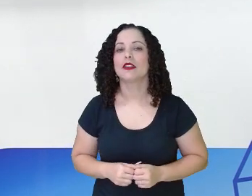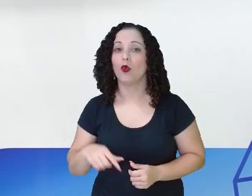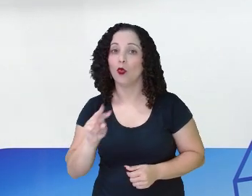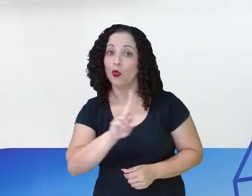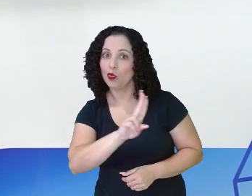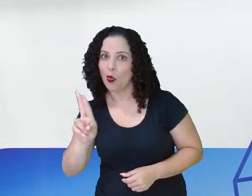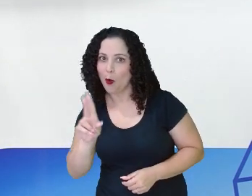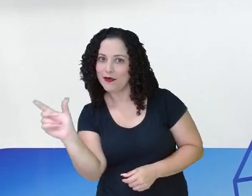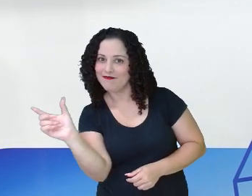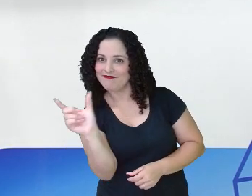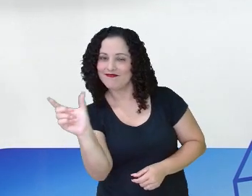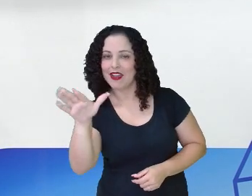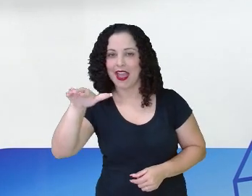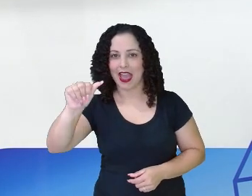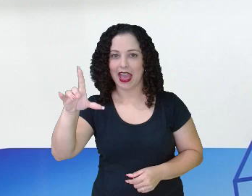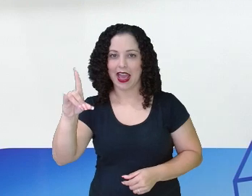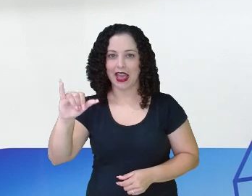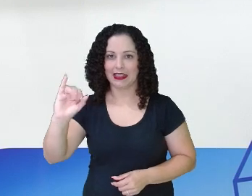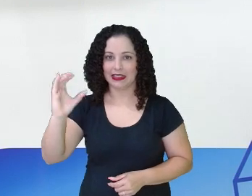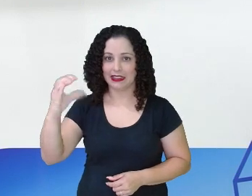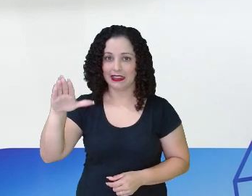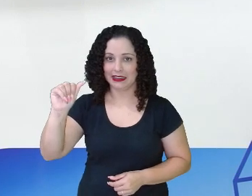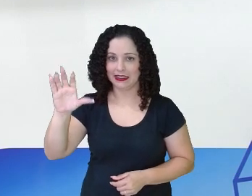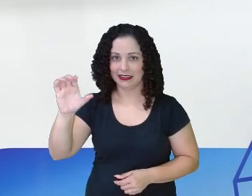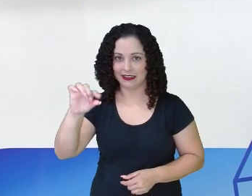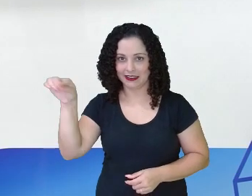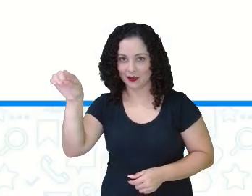da operação é adição.